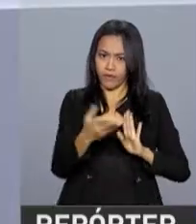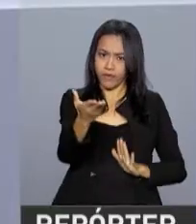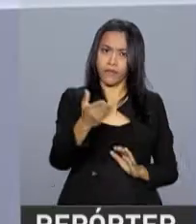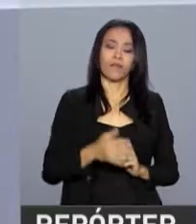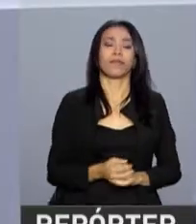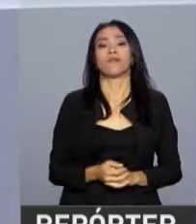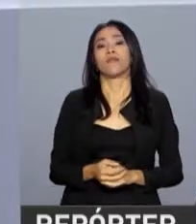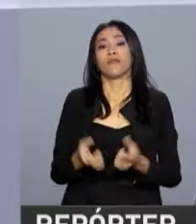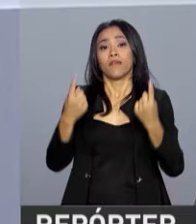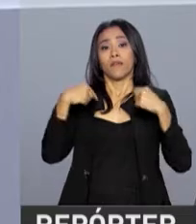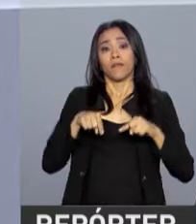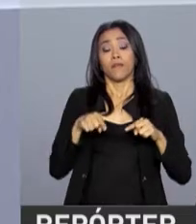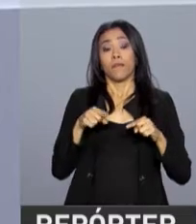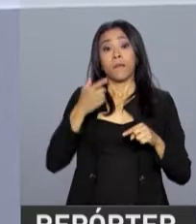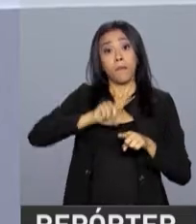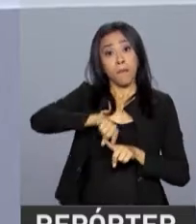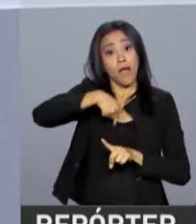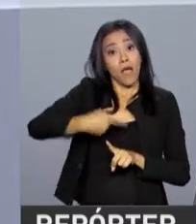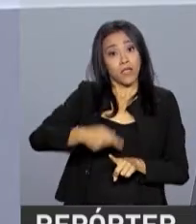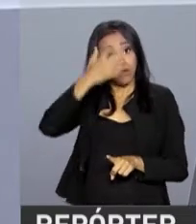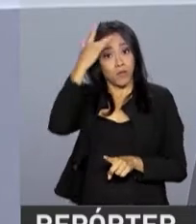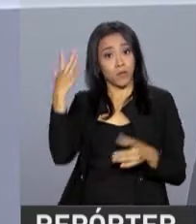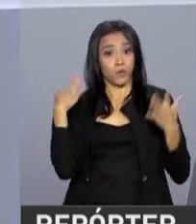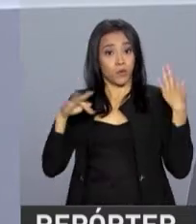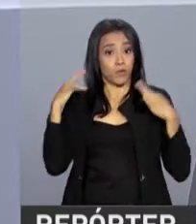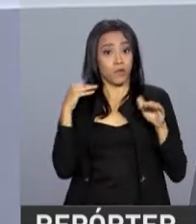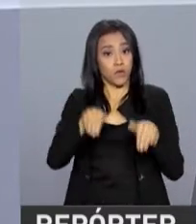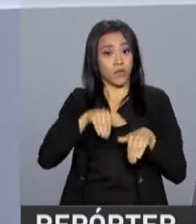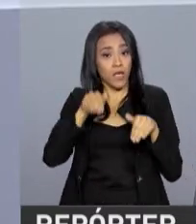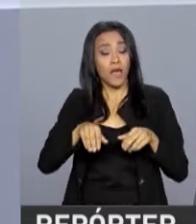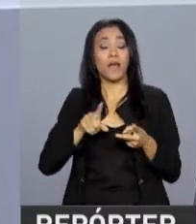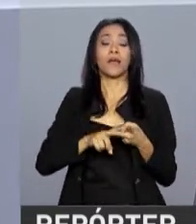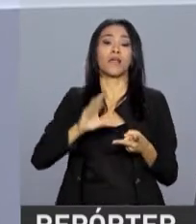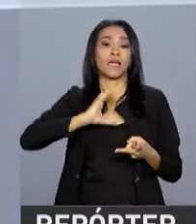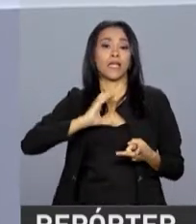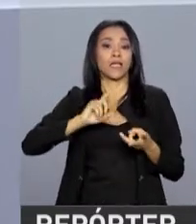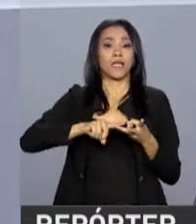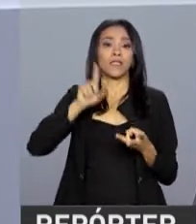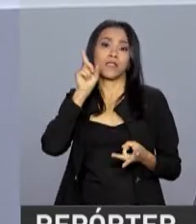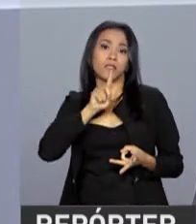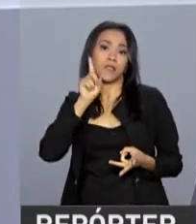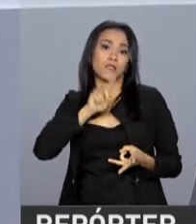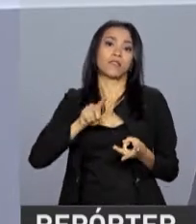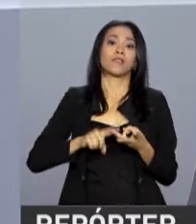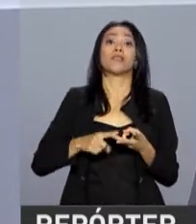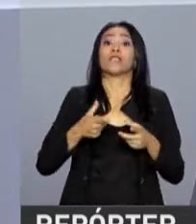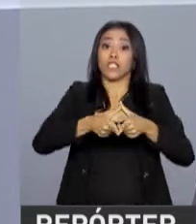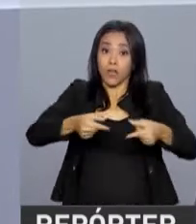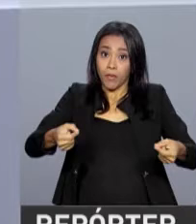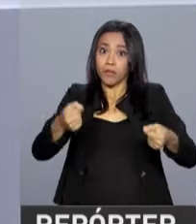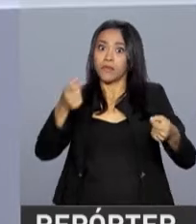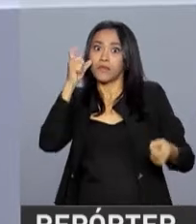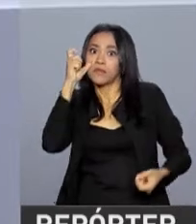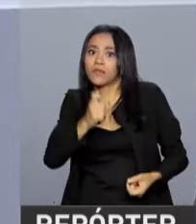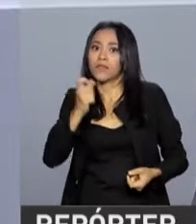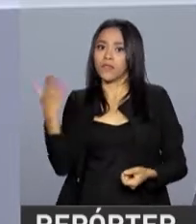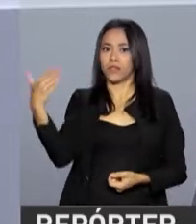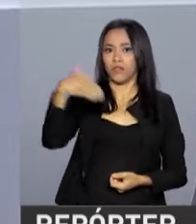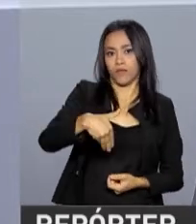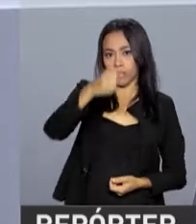cada vez mais turistas da austrália canadá estados unidos e japão têm mostrado interesse de vir ao brasil